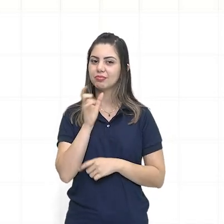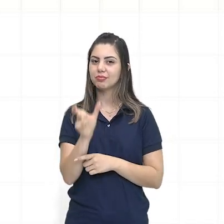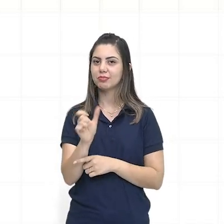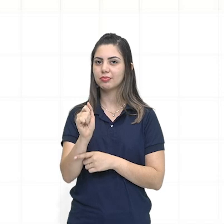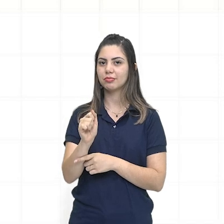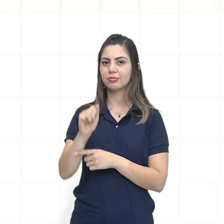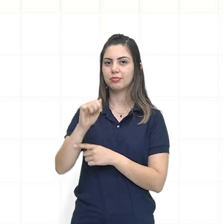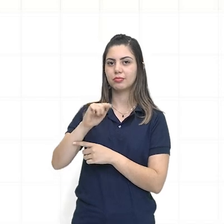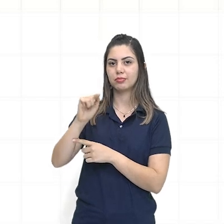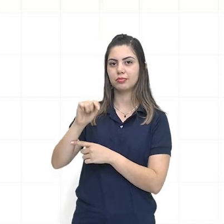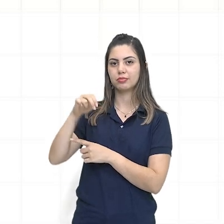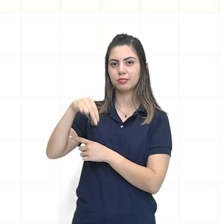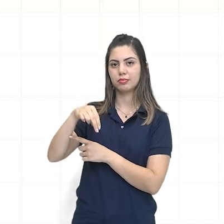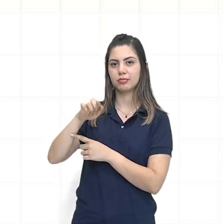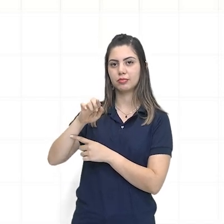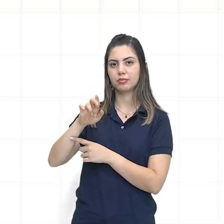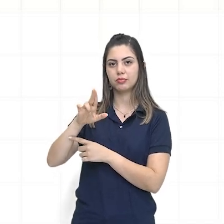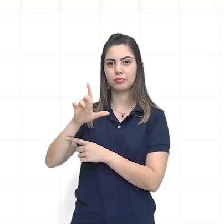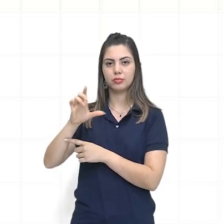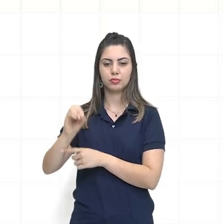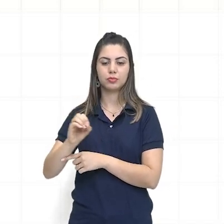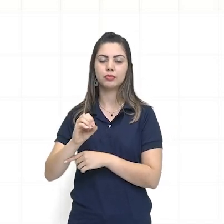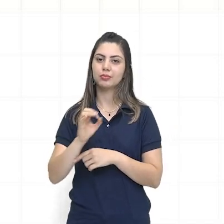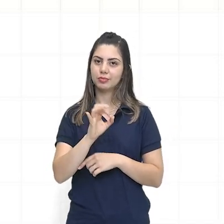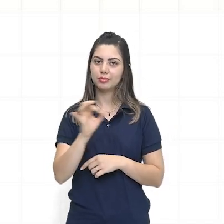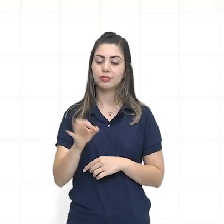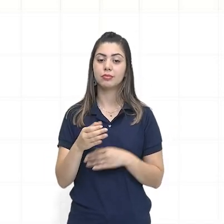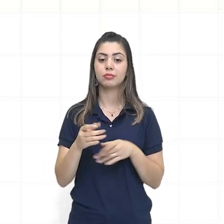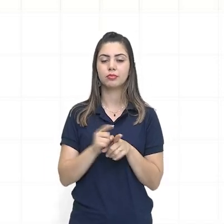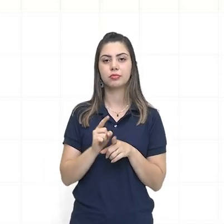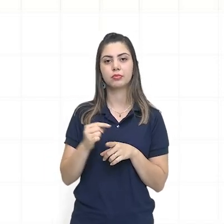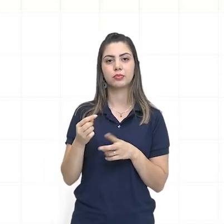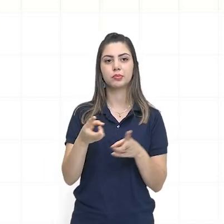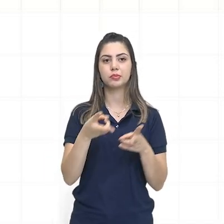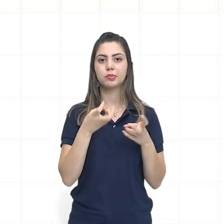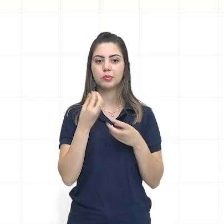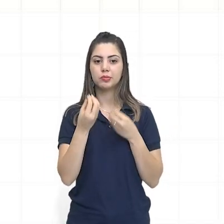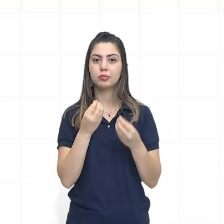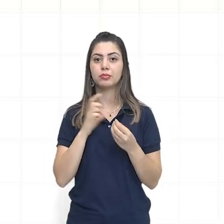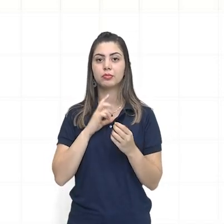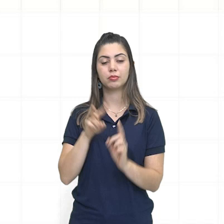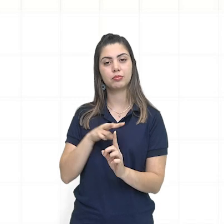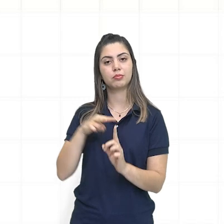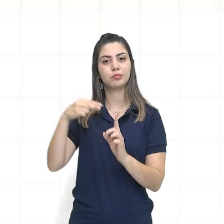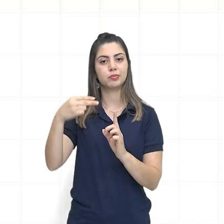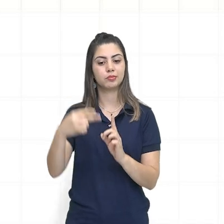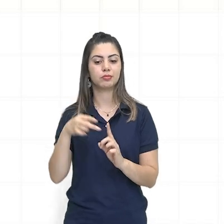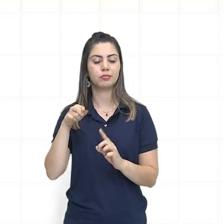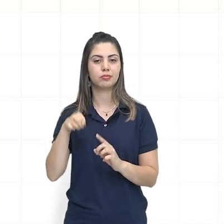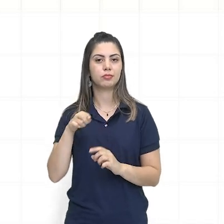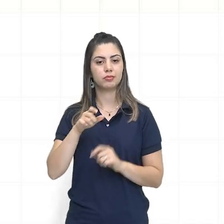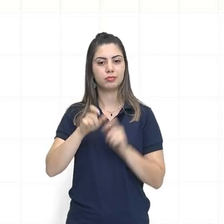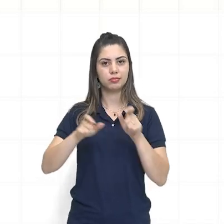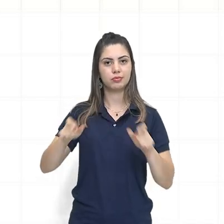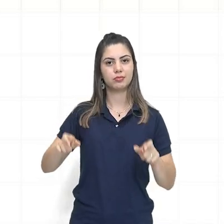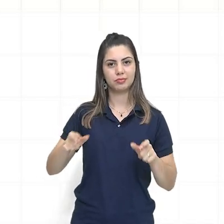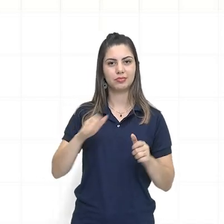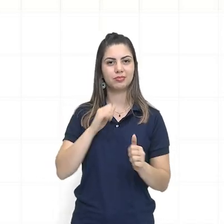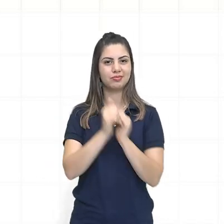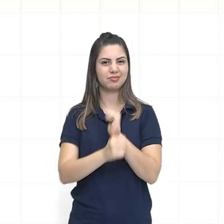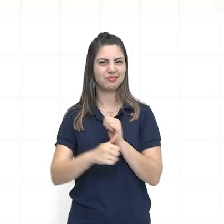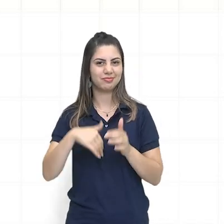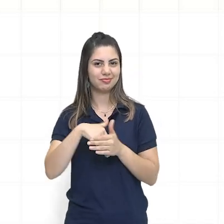ângulo em algum lugar. A gente viu aqui a situação do ângulo de visão. dos atletas que estão ali